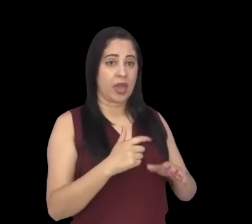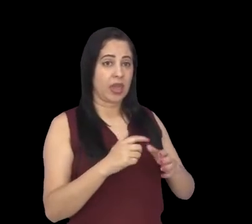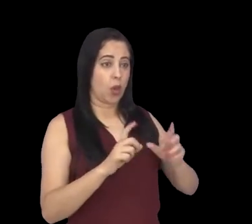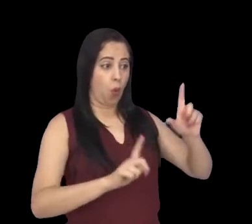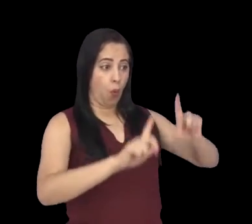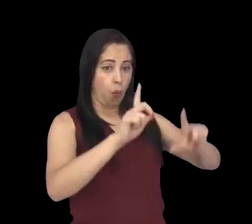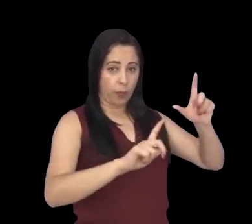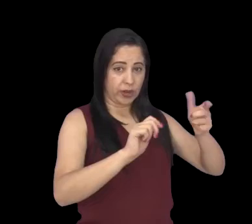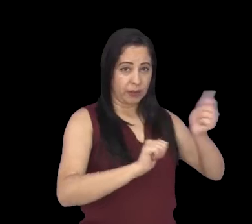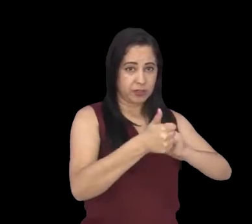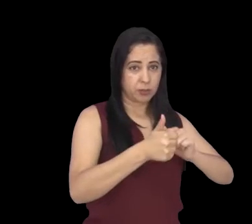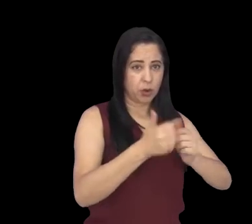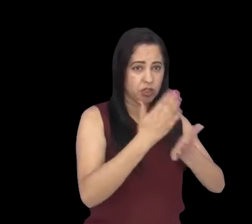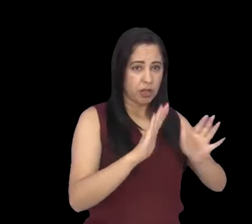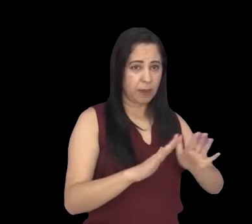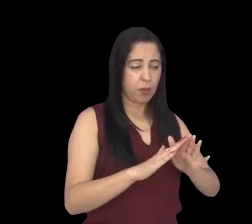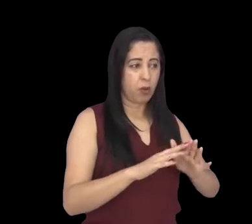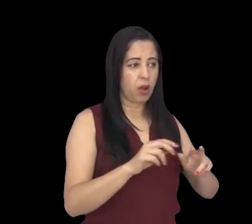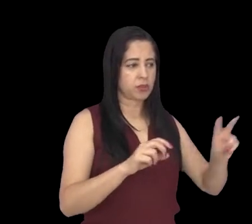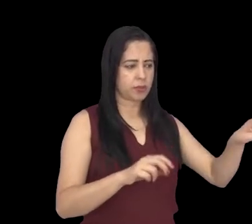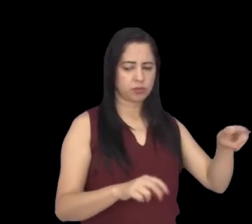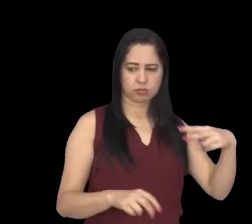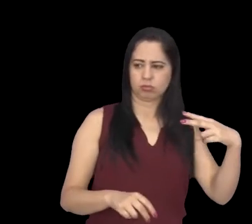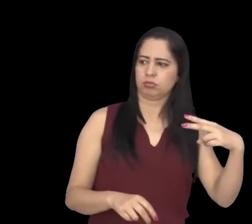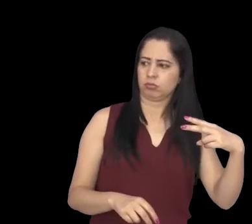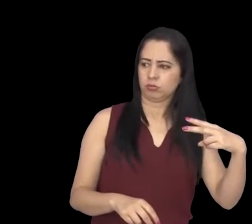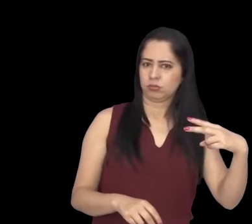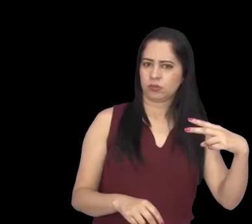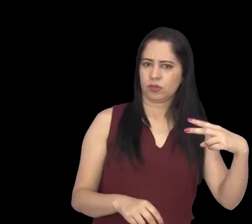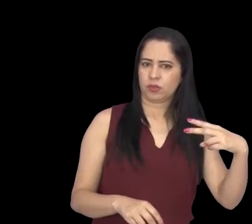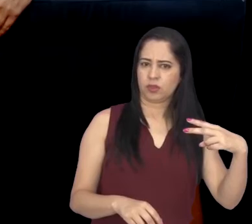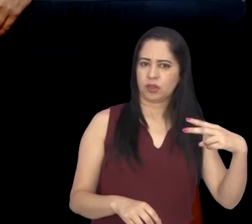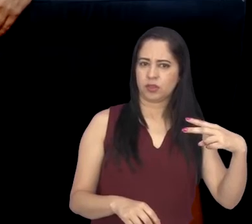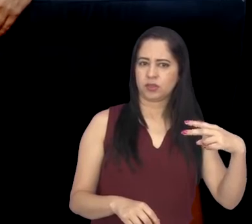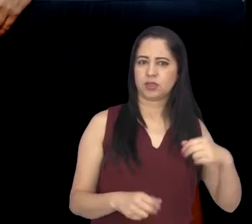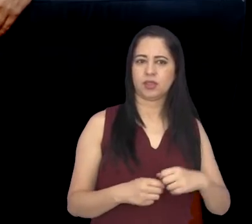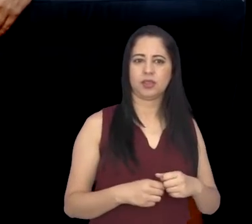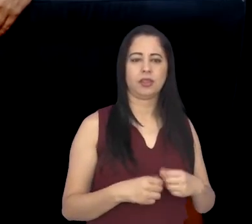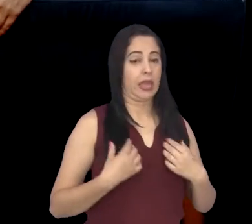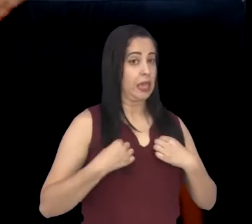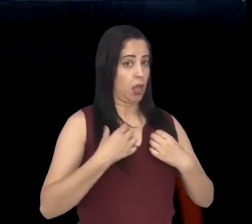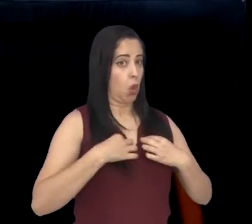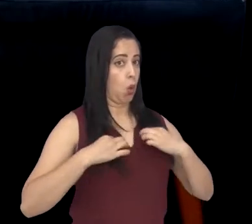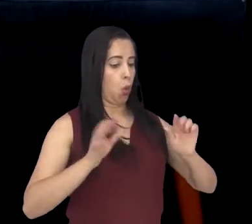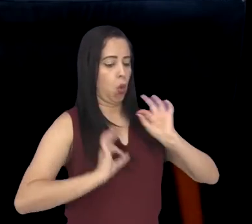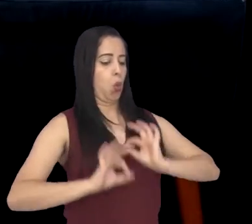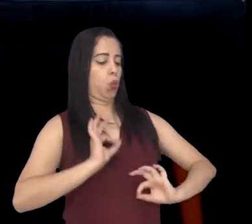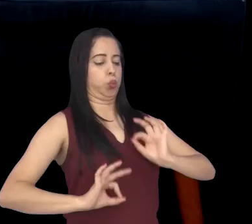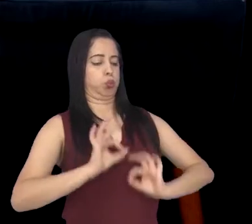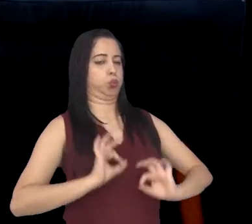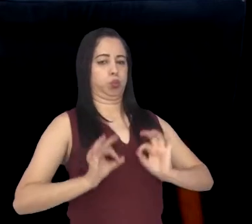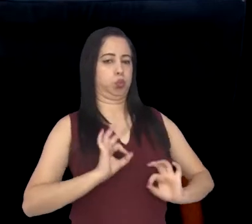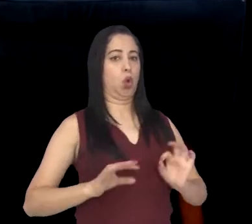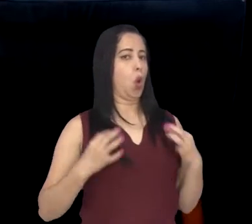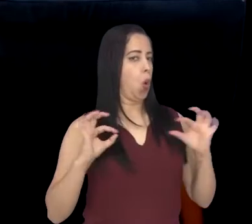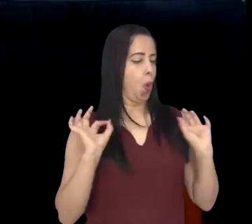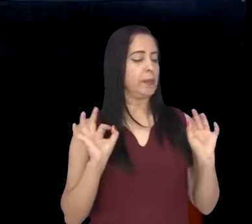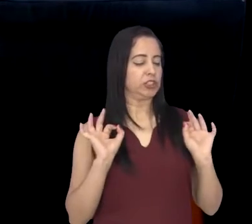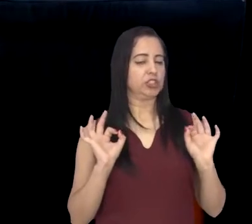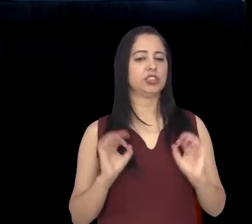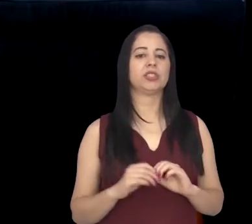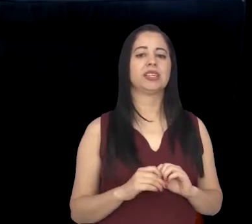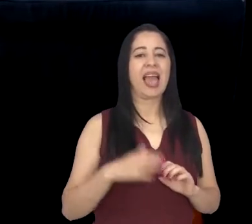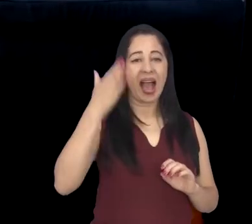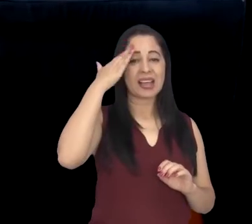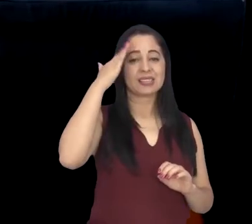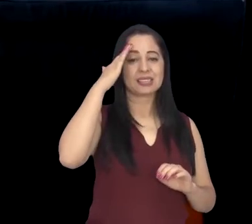cheguei. Os caras olharam para mim assim, e eu vi um sacana lá. Eu fui todo bonito, só com aquelas botas de